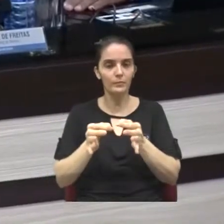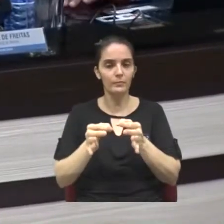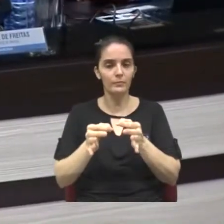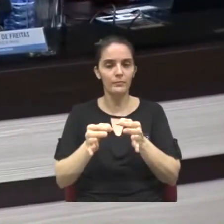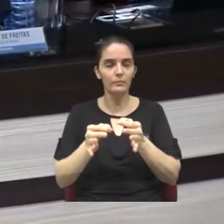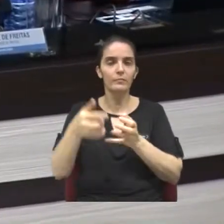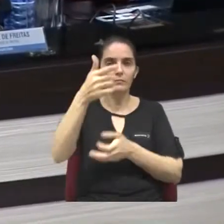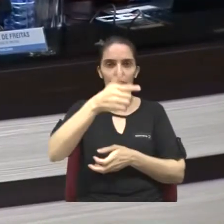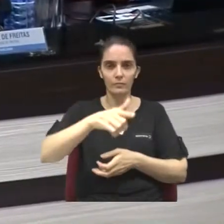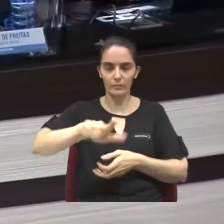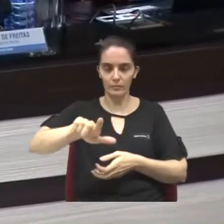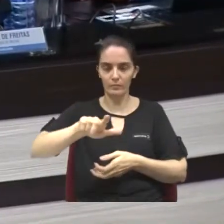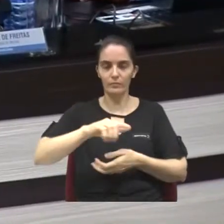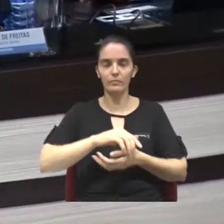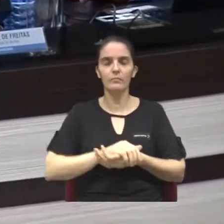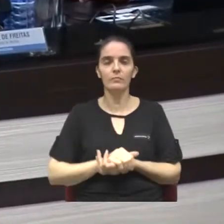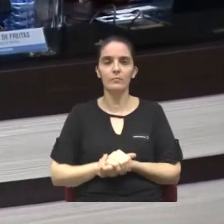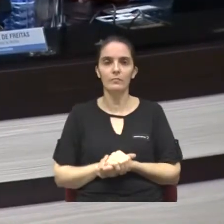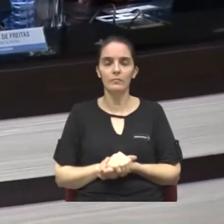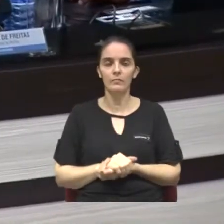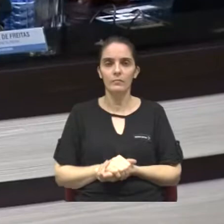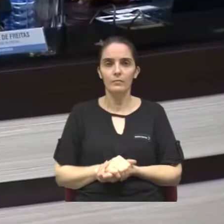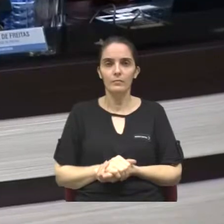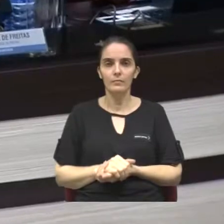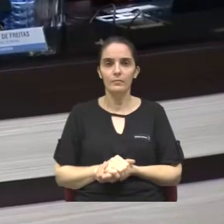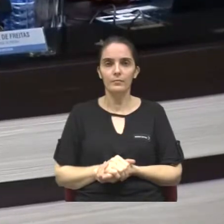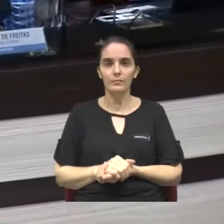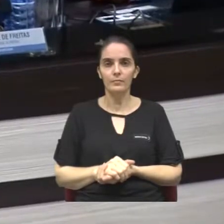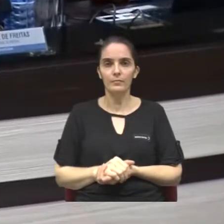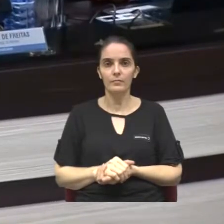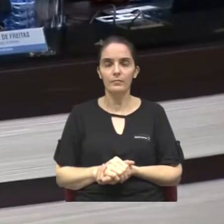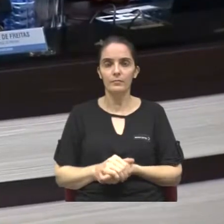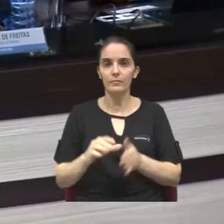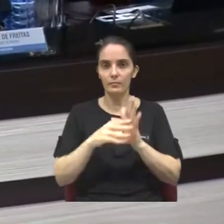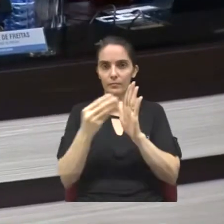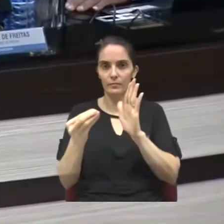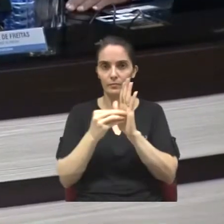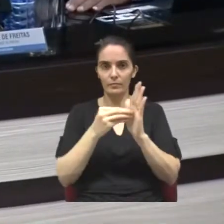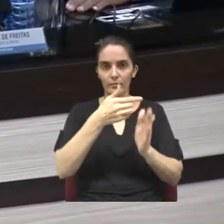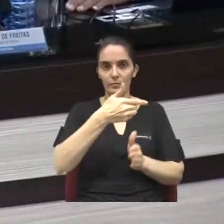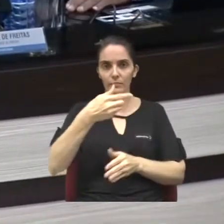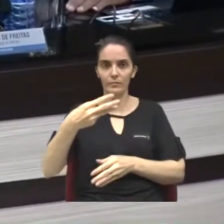nova organização e da outras providências. E a emenda número